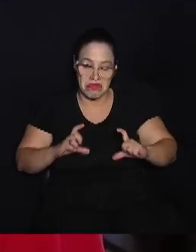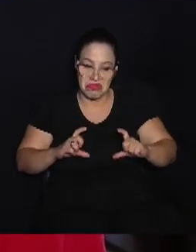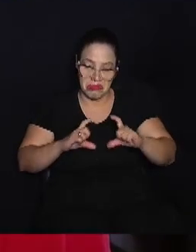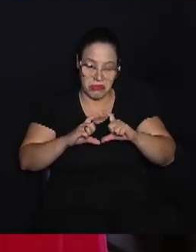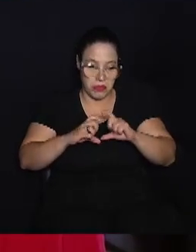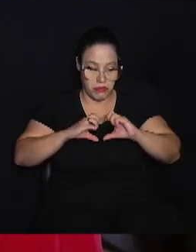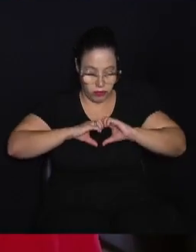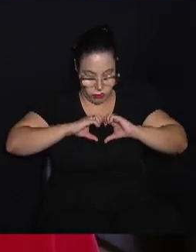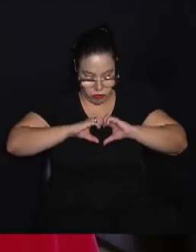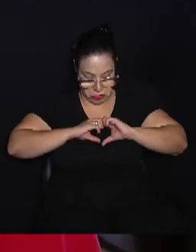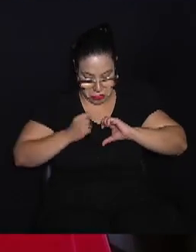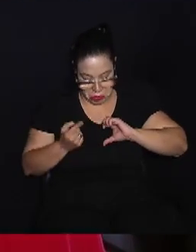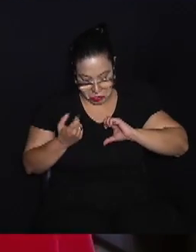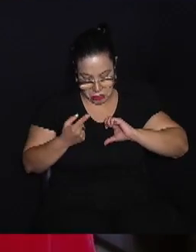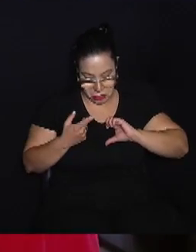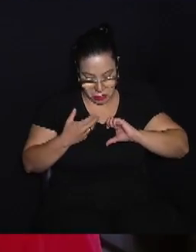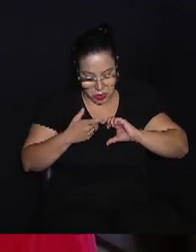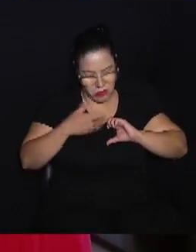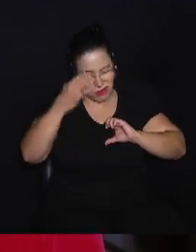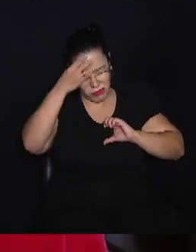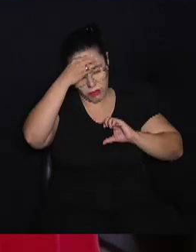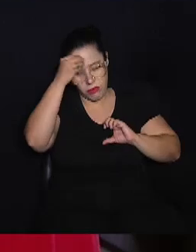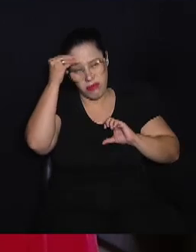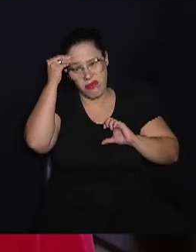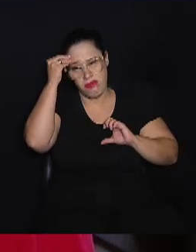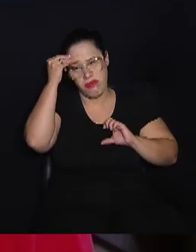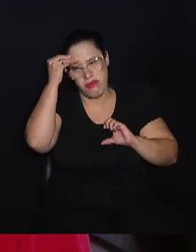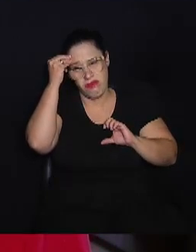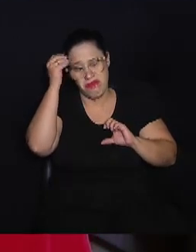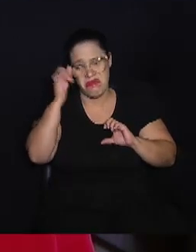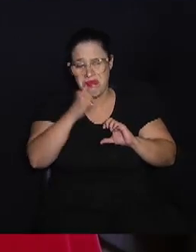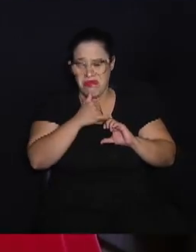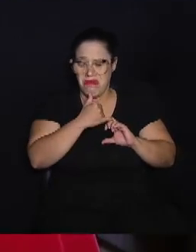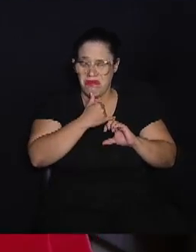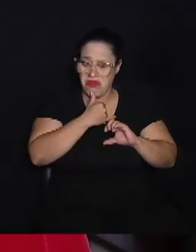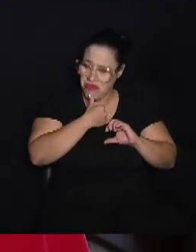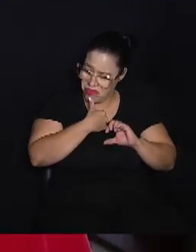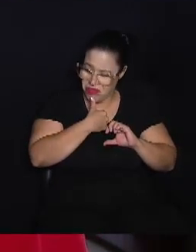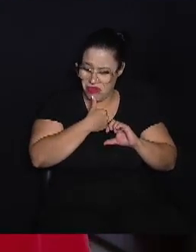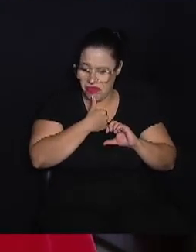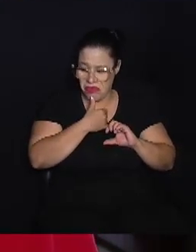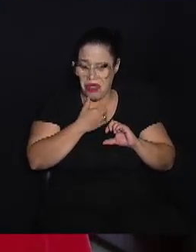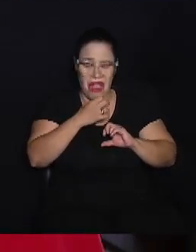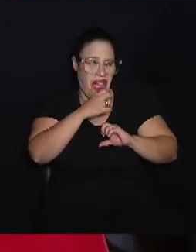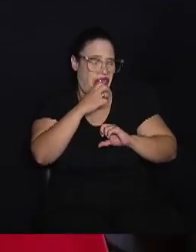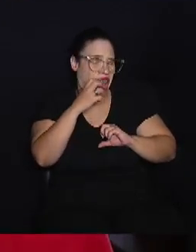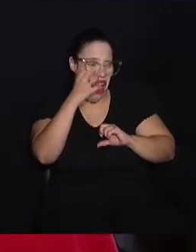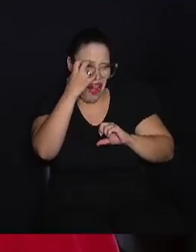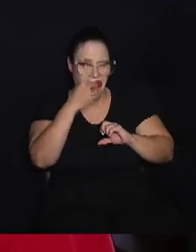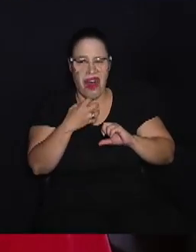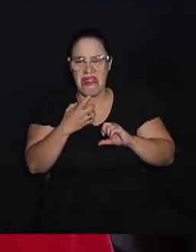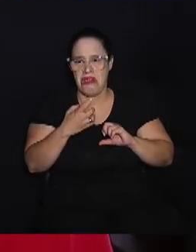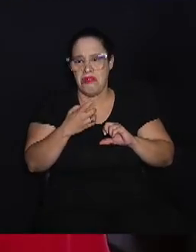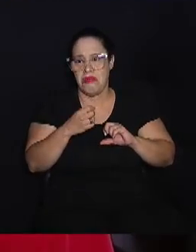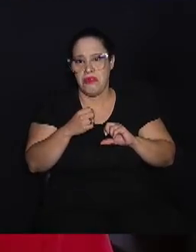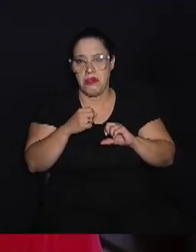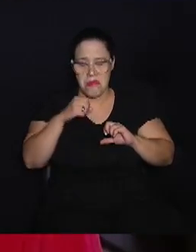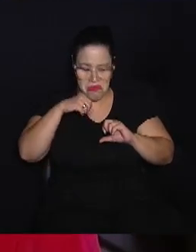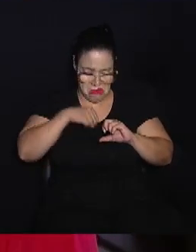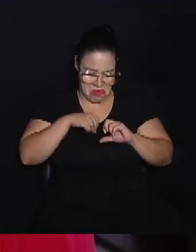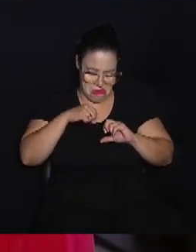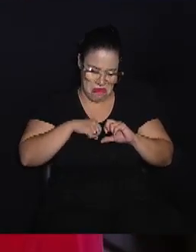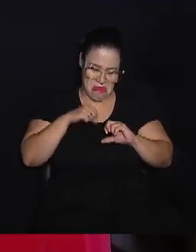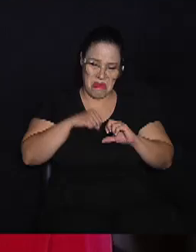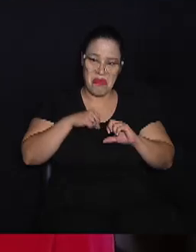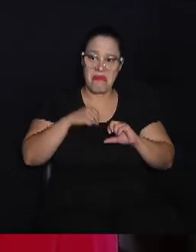dentro do coração alguma coisa que você quer esquecer, alguma mágoa, alguma coisa que te deixou bravo, e vai fazendo manchinhas nesse